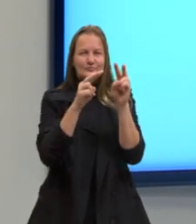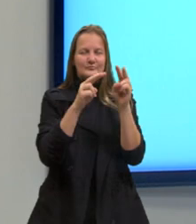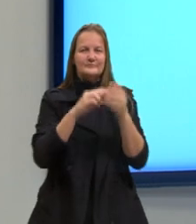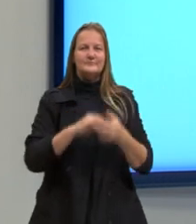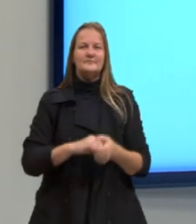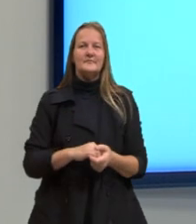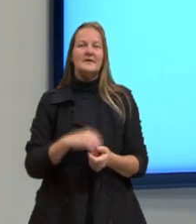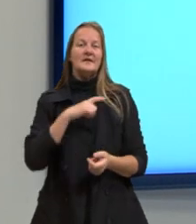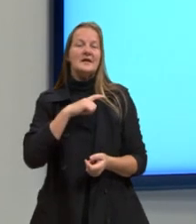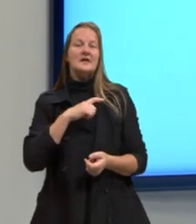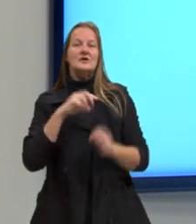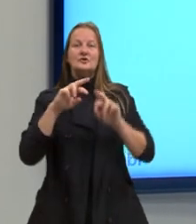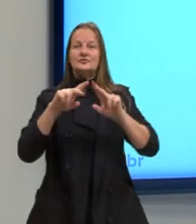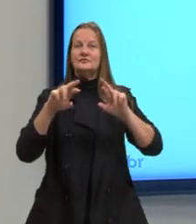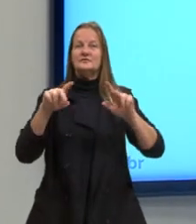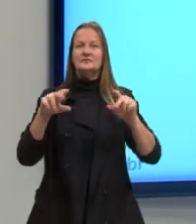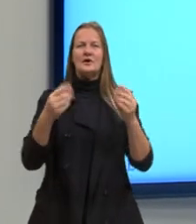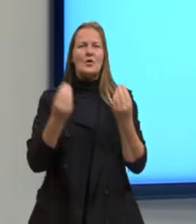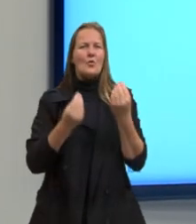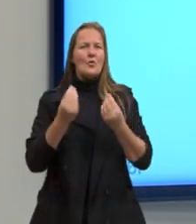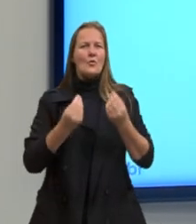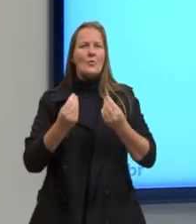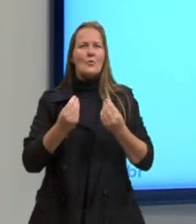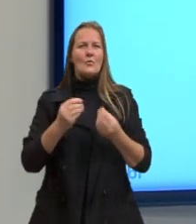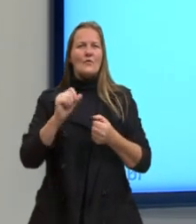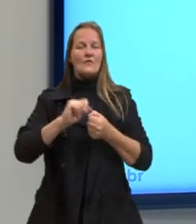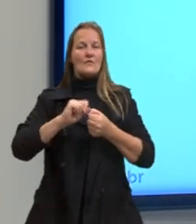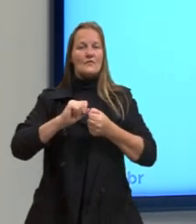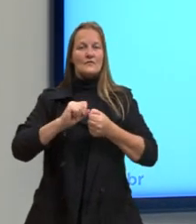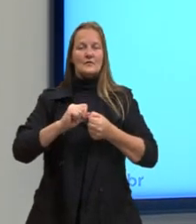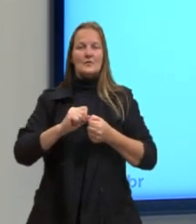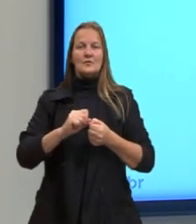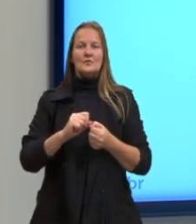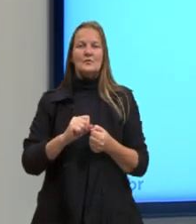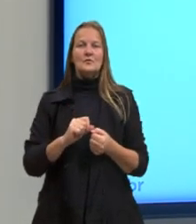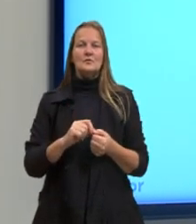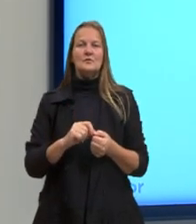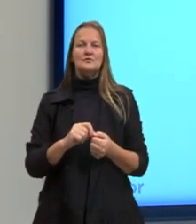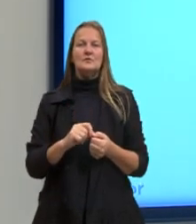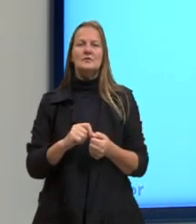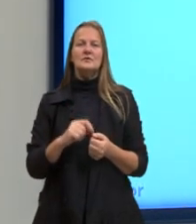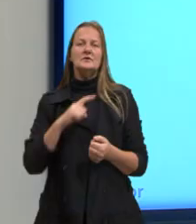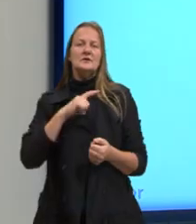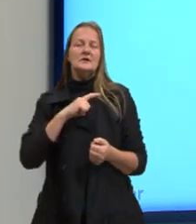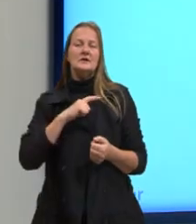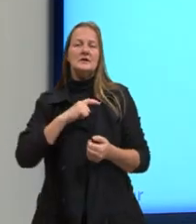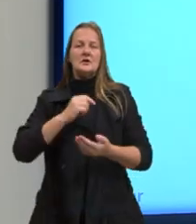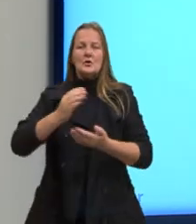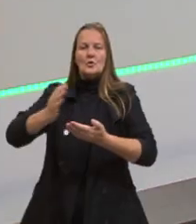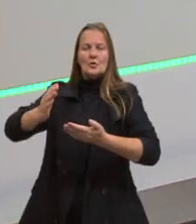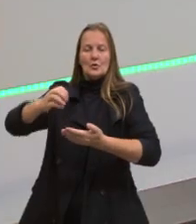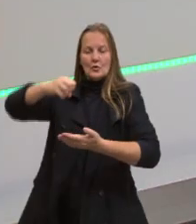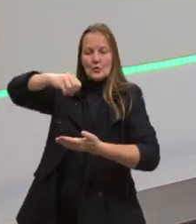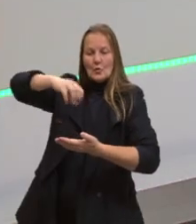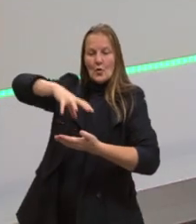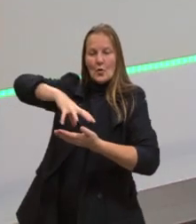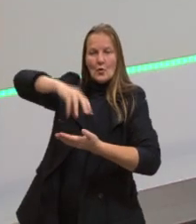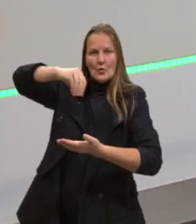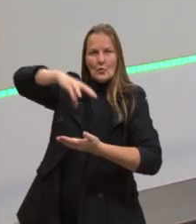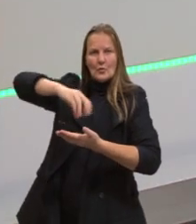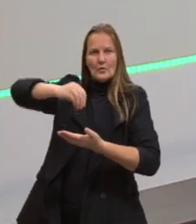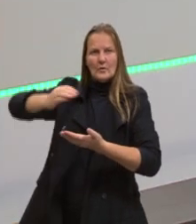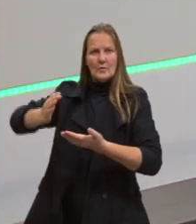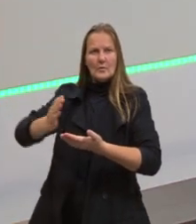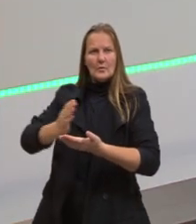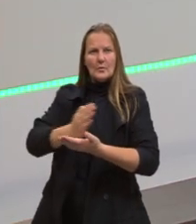nós temos então que diferenciar como nós fazemos com a questão do escaneamento e hoje O